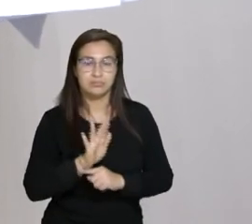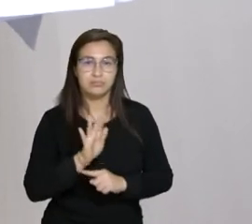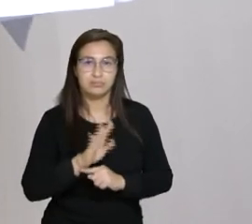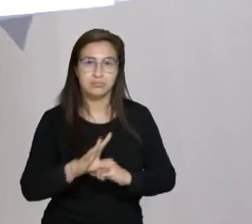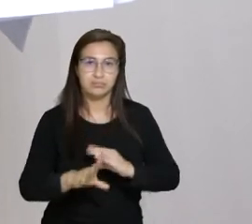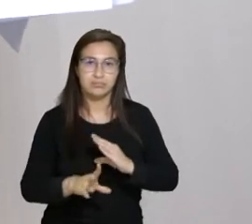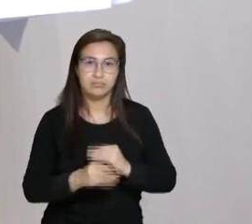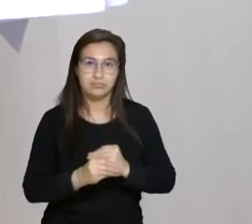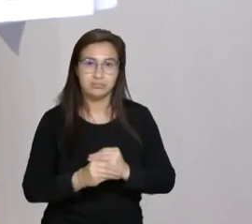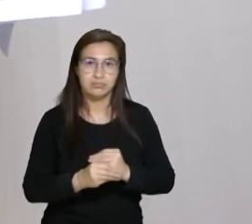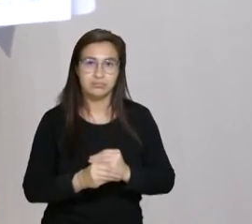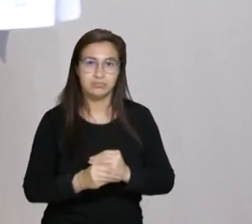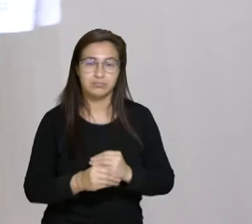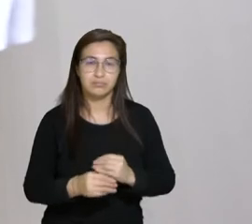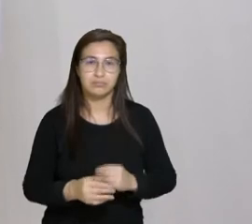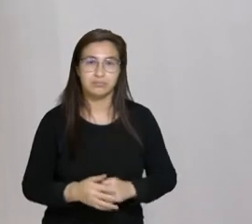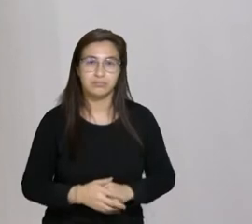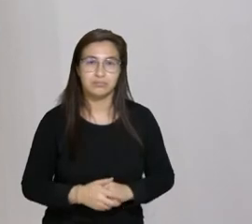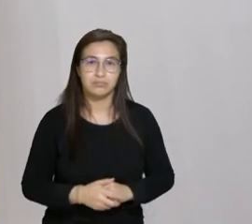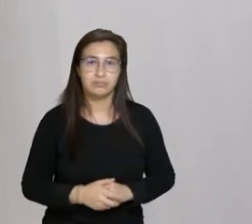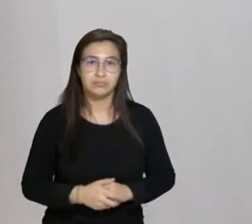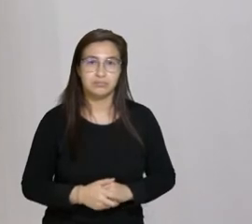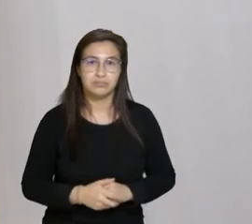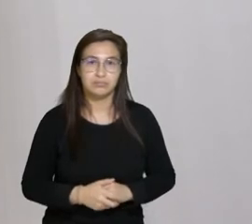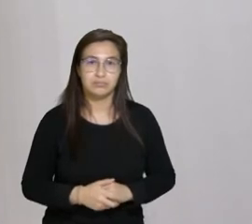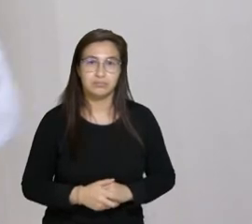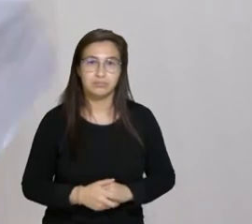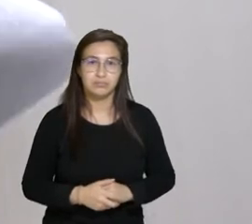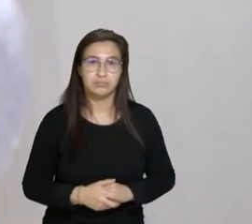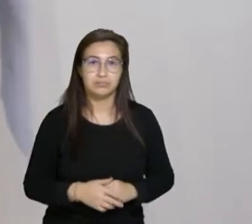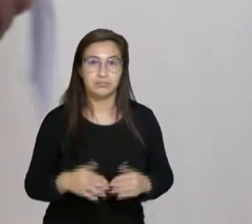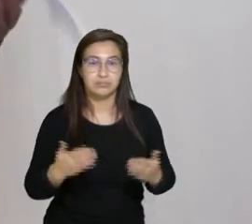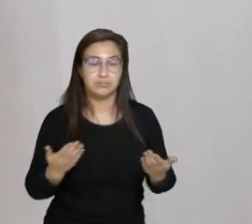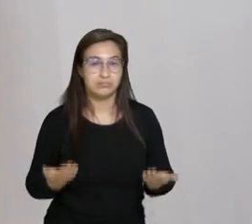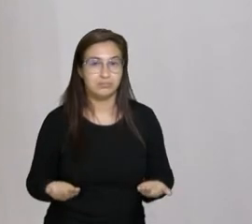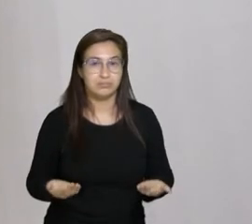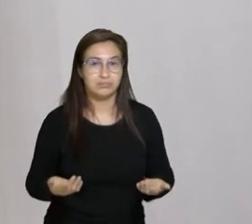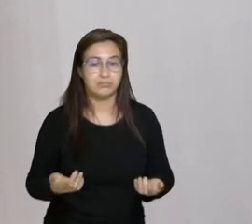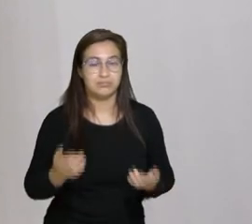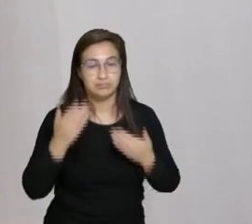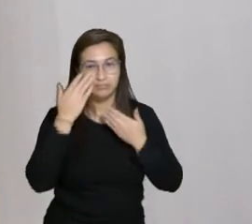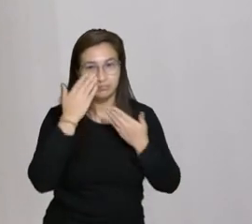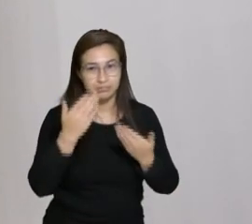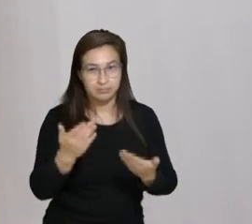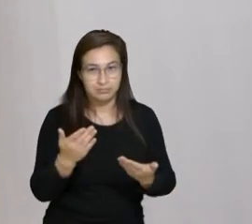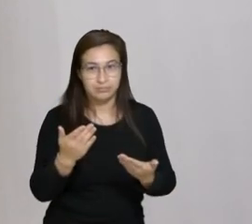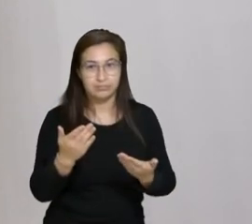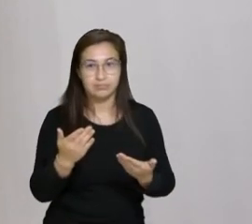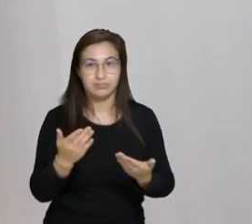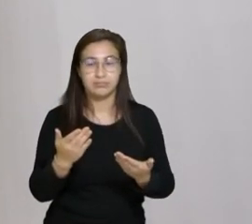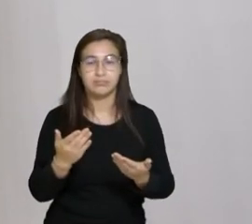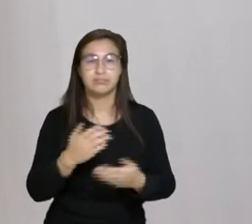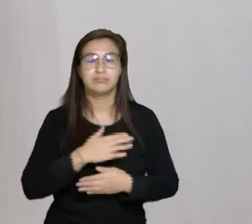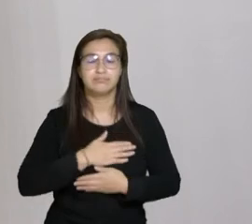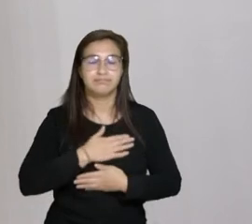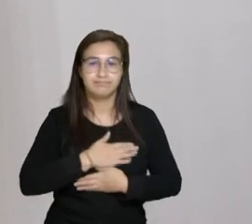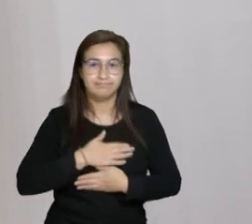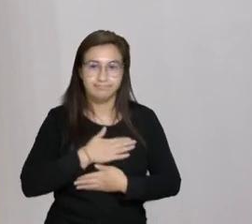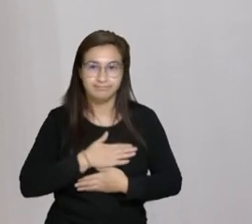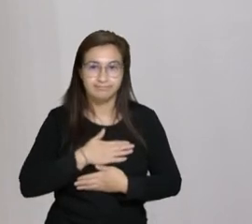a fazer curva tá aqui então a gente agradece muito decoração